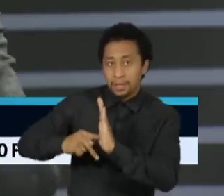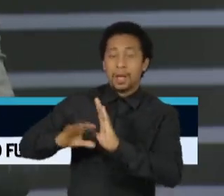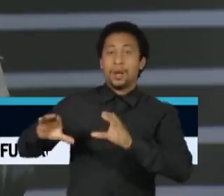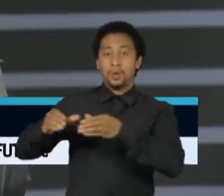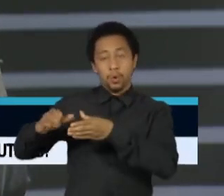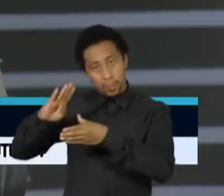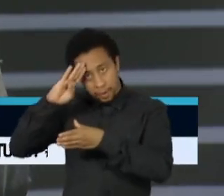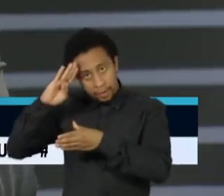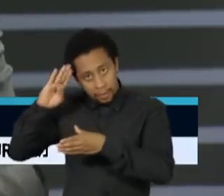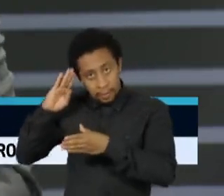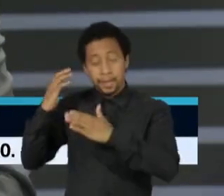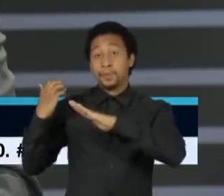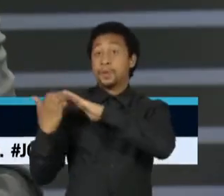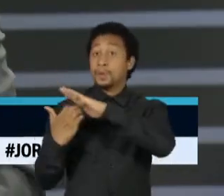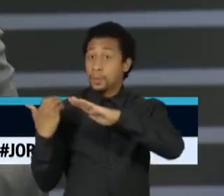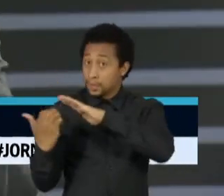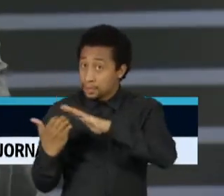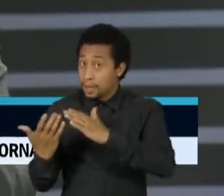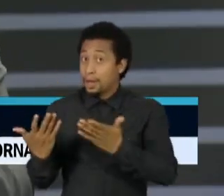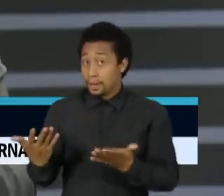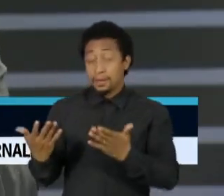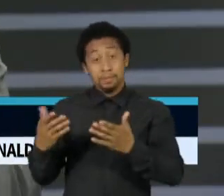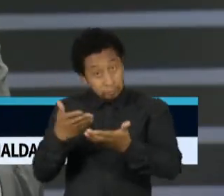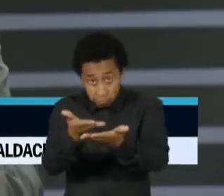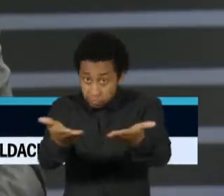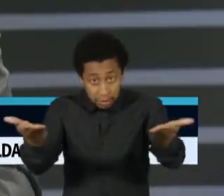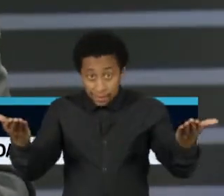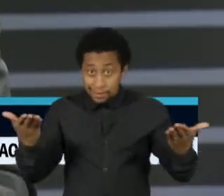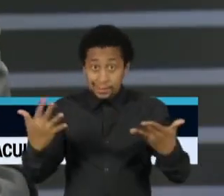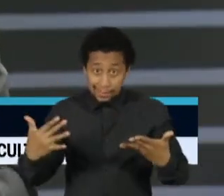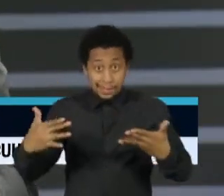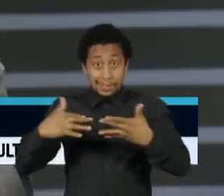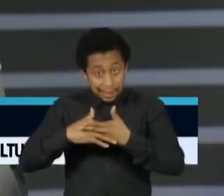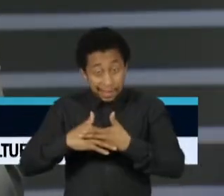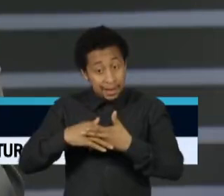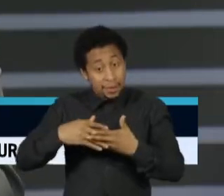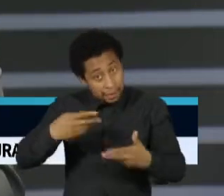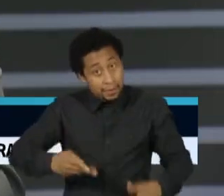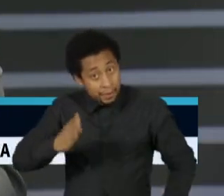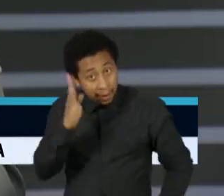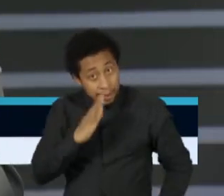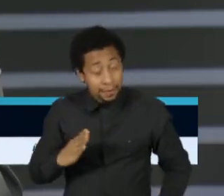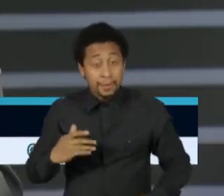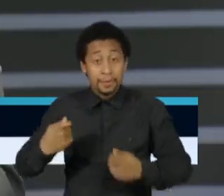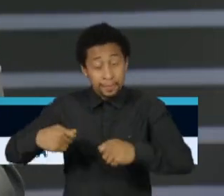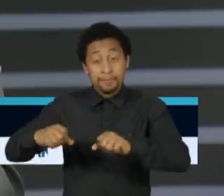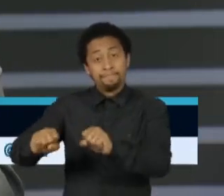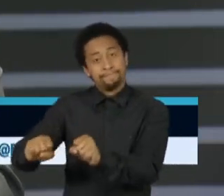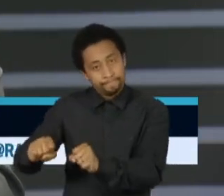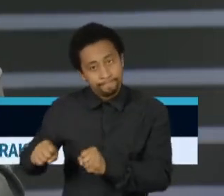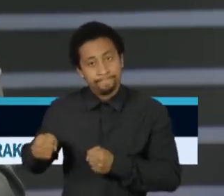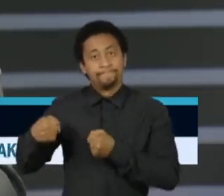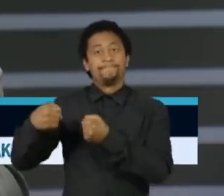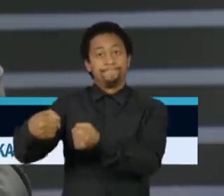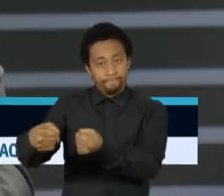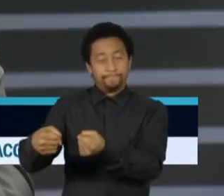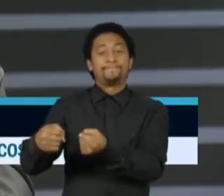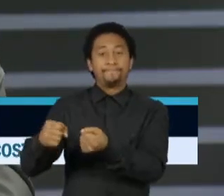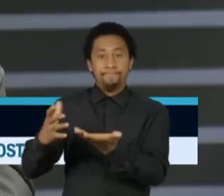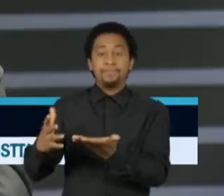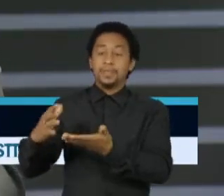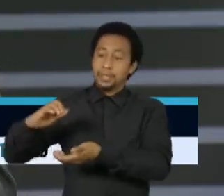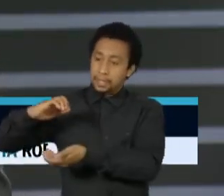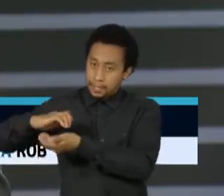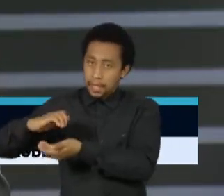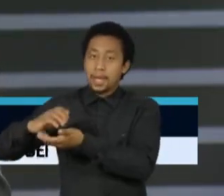sociais, empresários, né, o cidadão comum e a cidadã comum vão ter que defender, sim, as instituições, vão ter que